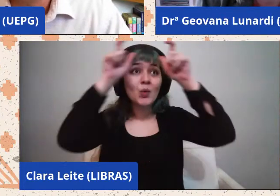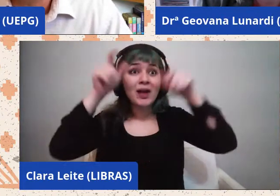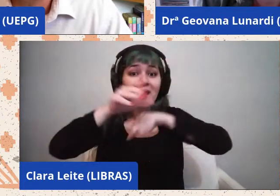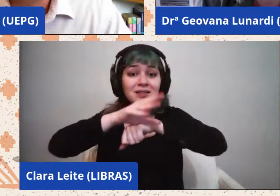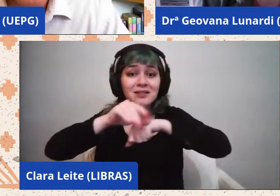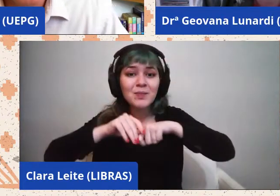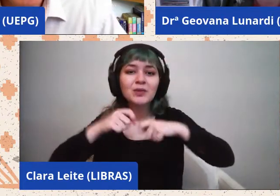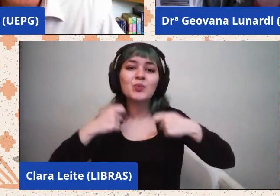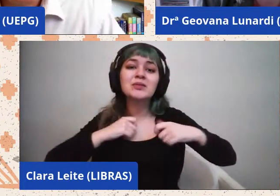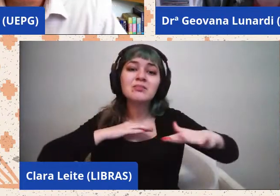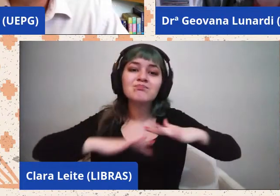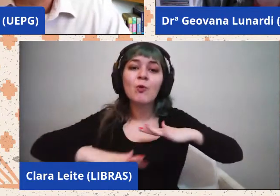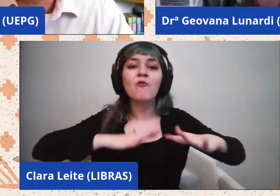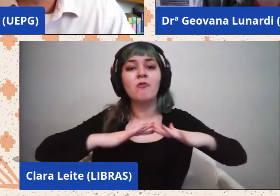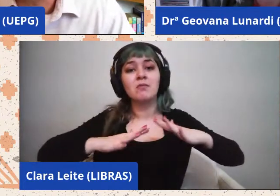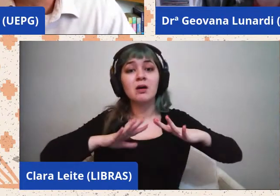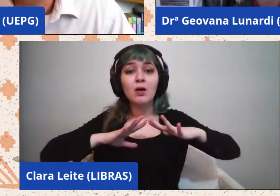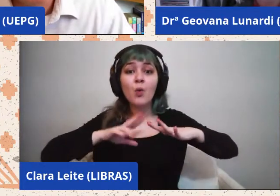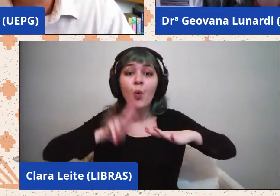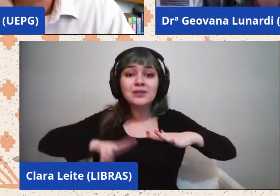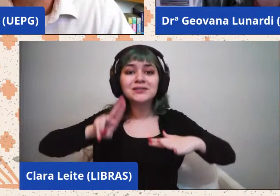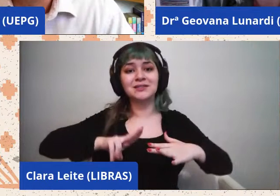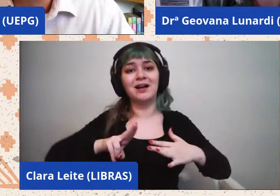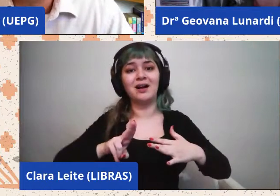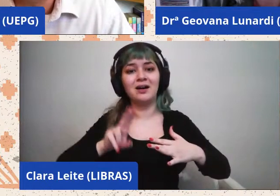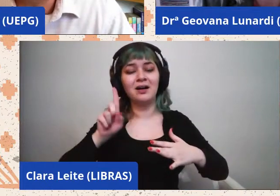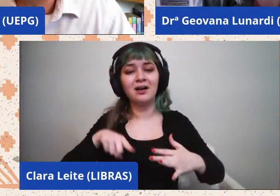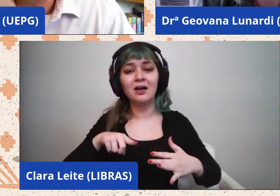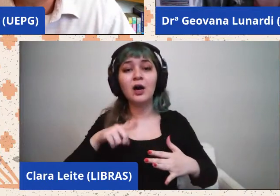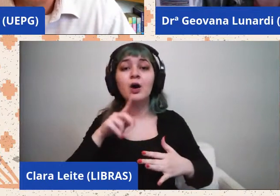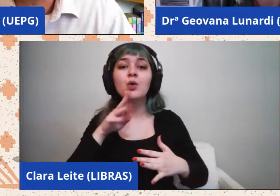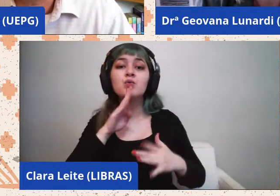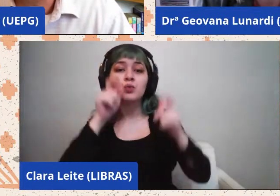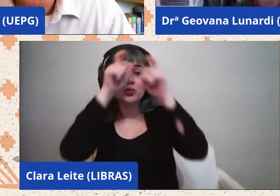ser mobilizado. O que eles chamam de knowledge